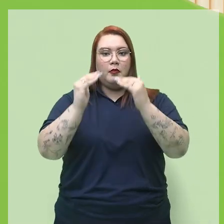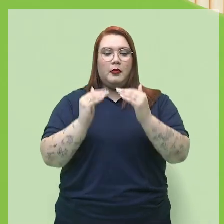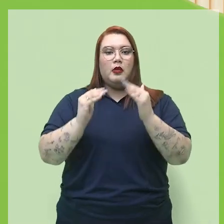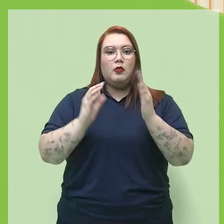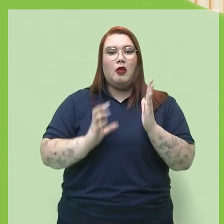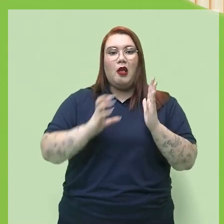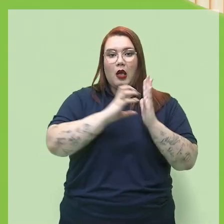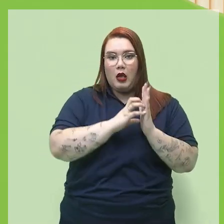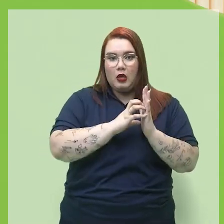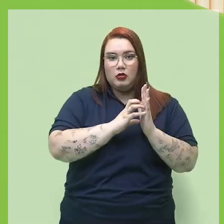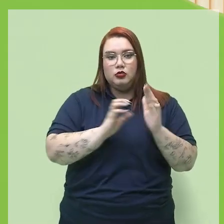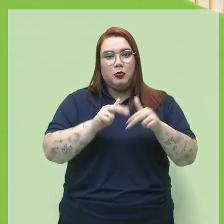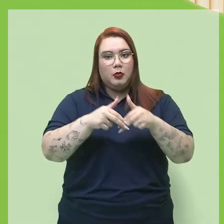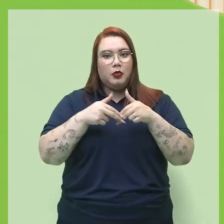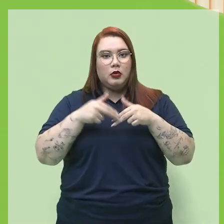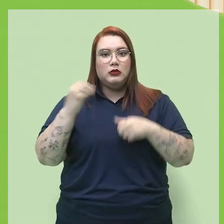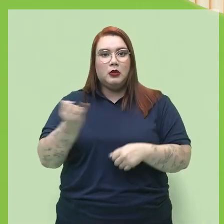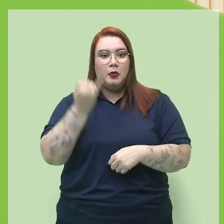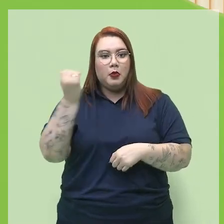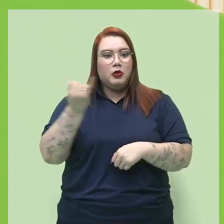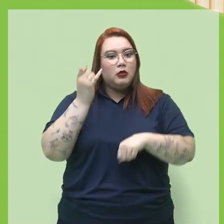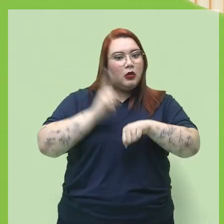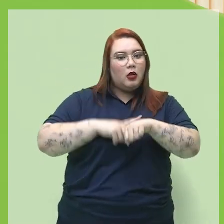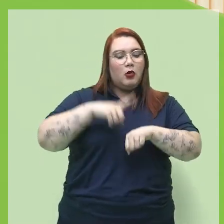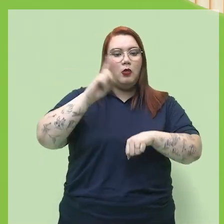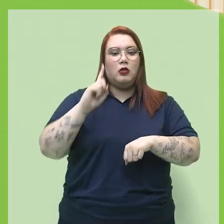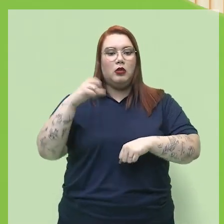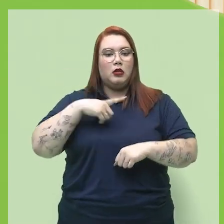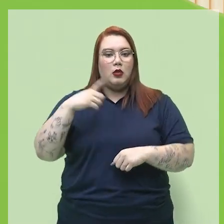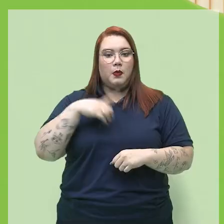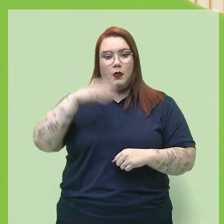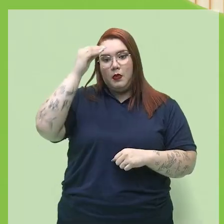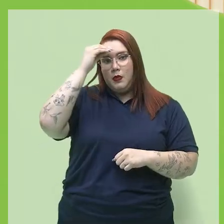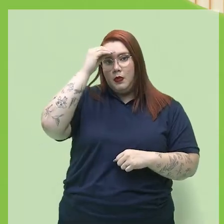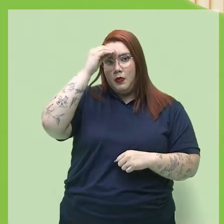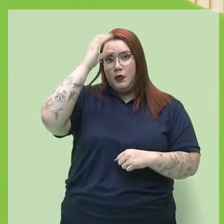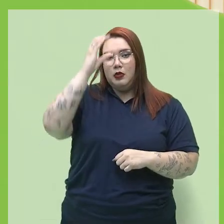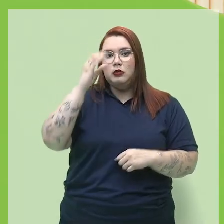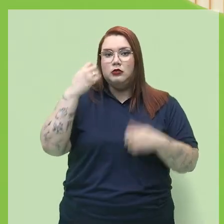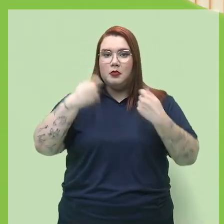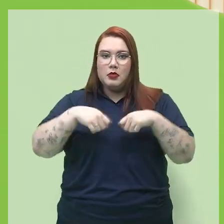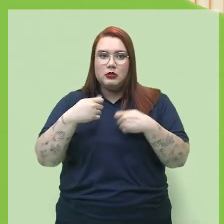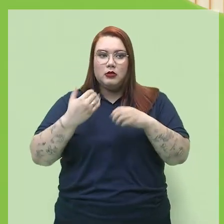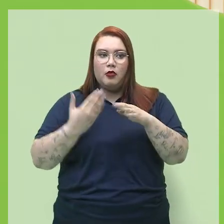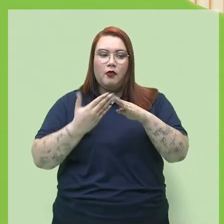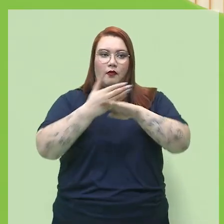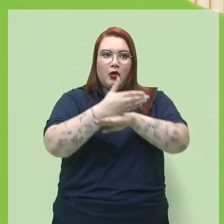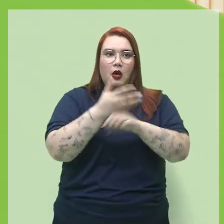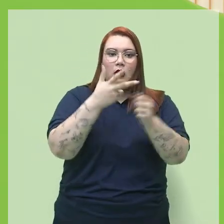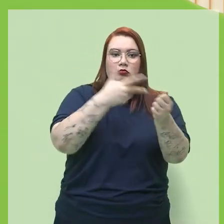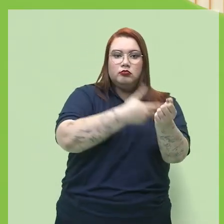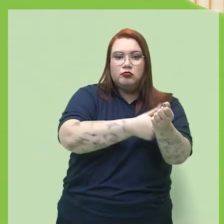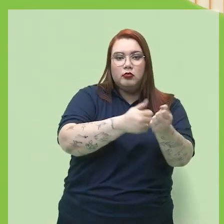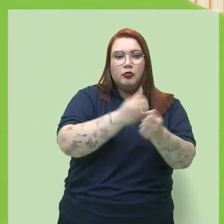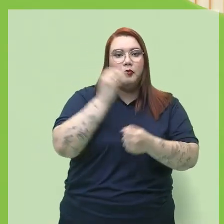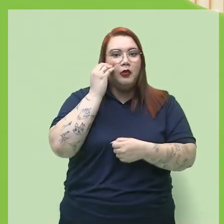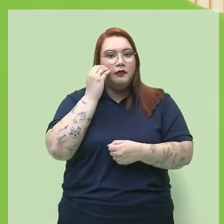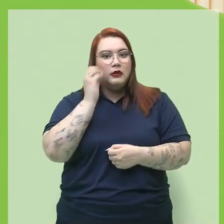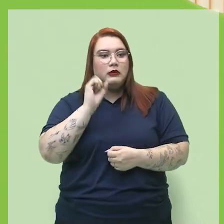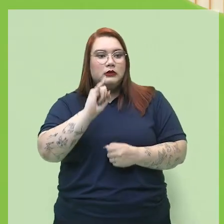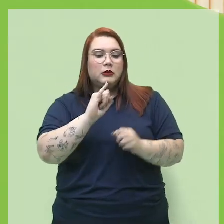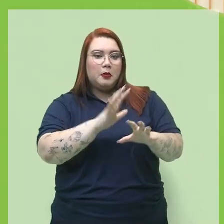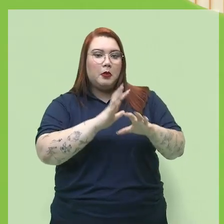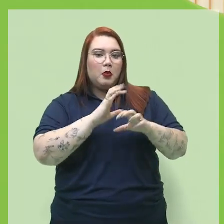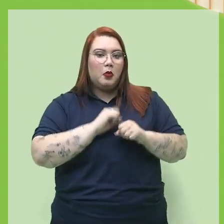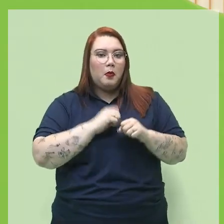isso que é importante, logo de imediato, ter esse conhecimento, fazer esse teste, saber se foi infectado,